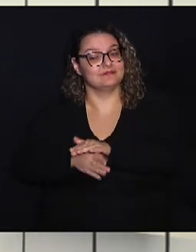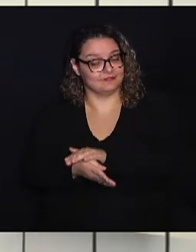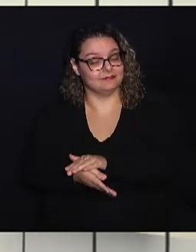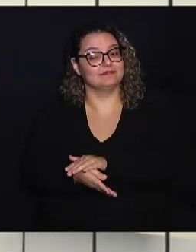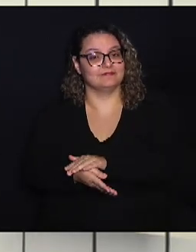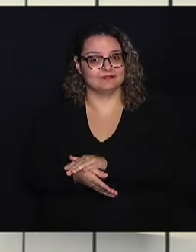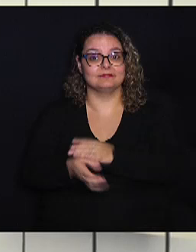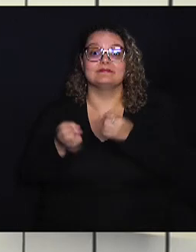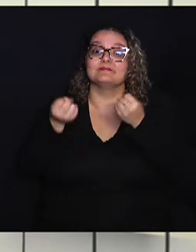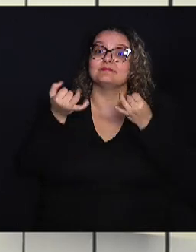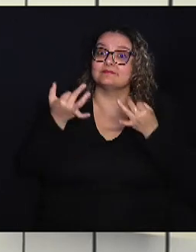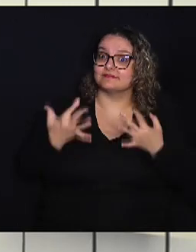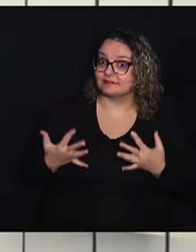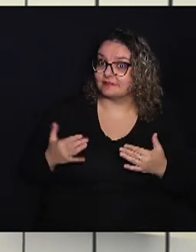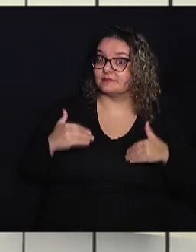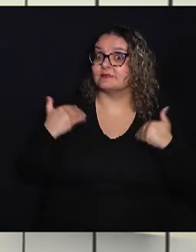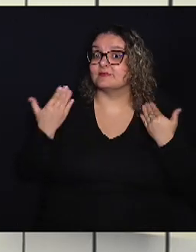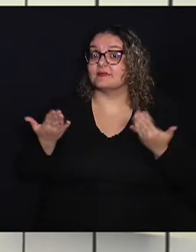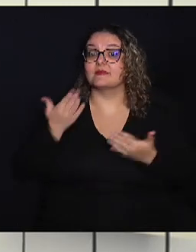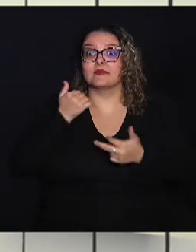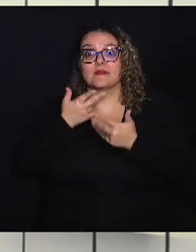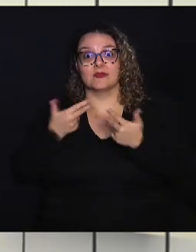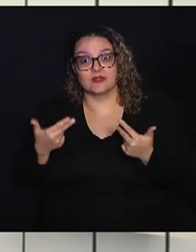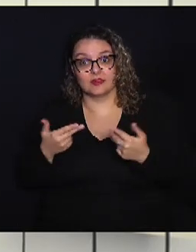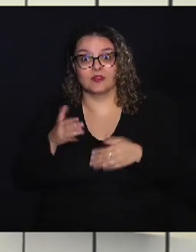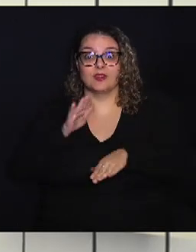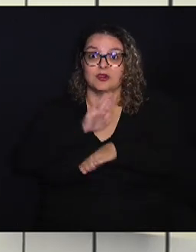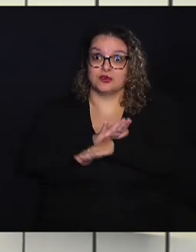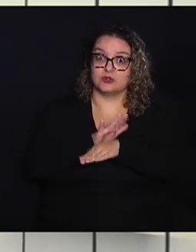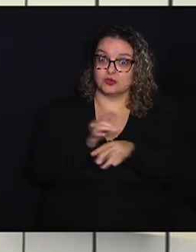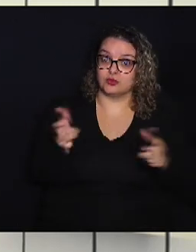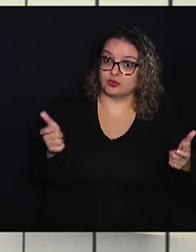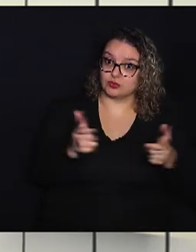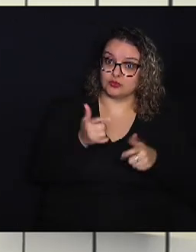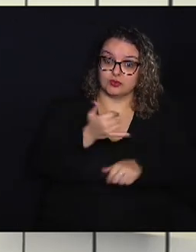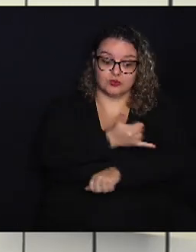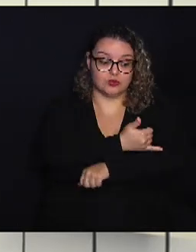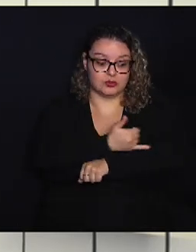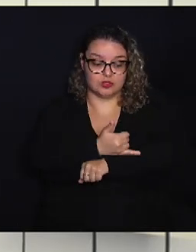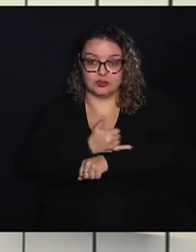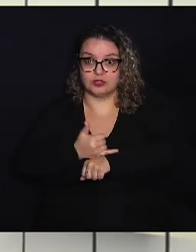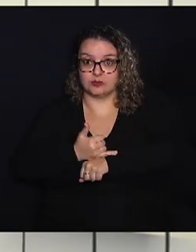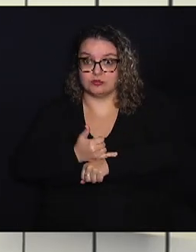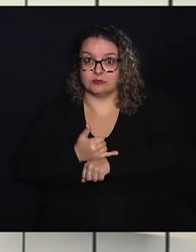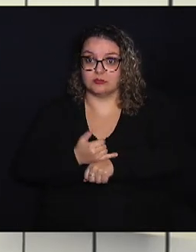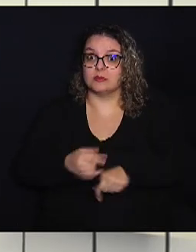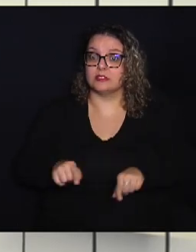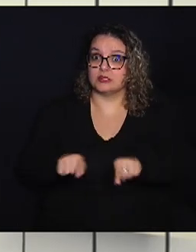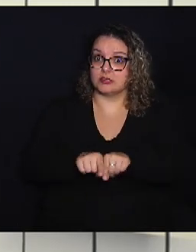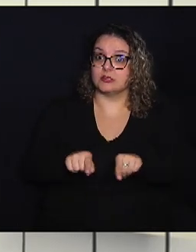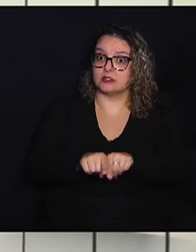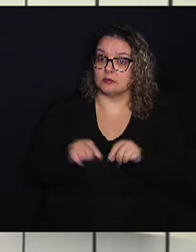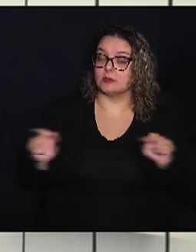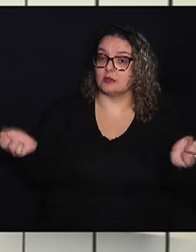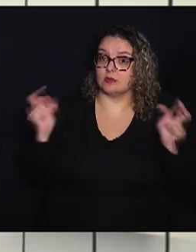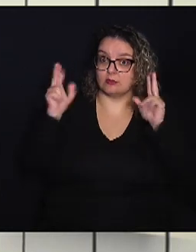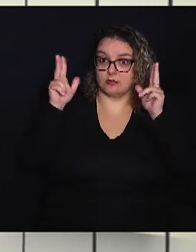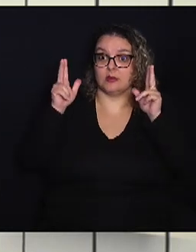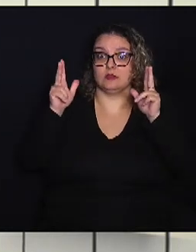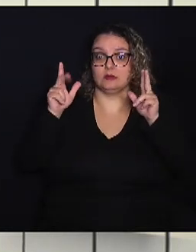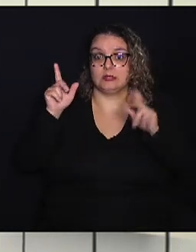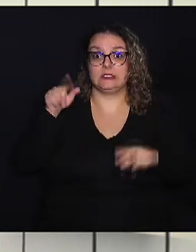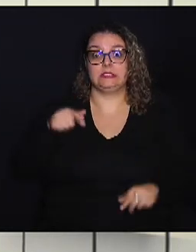e explicar quais alimentos ajudam a diminuir o colesterol e ao mesmo alertar para aqueles que são